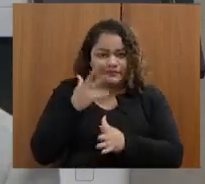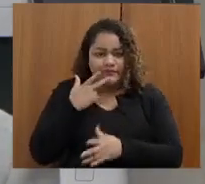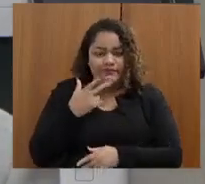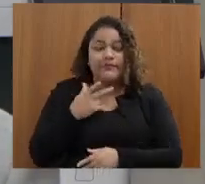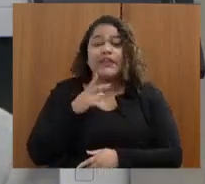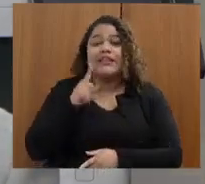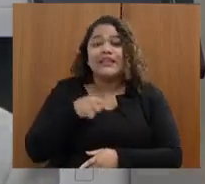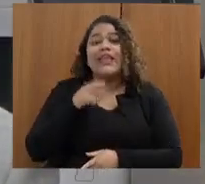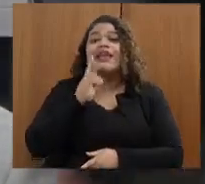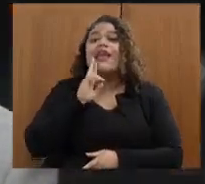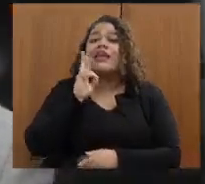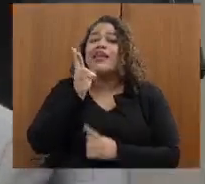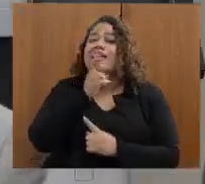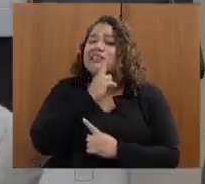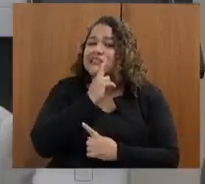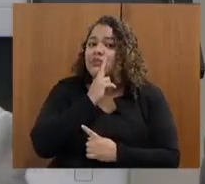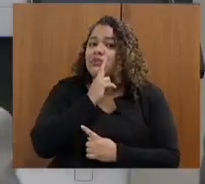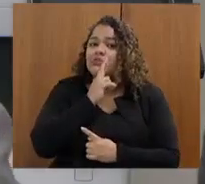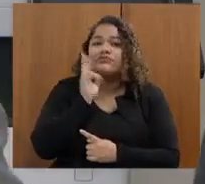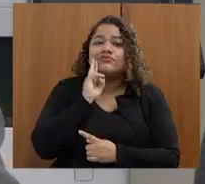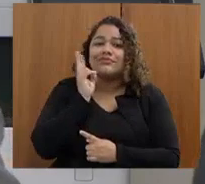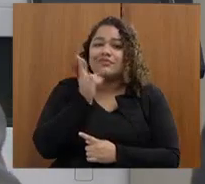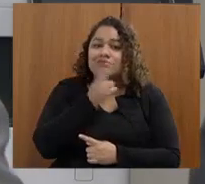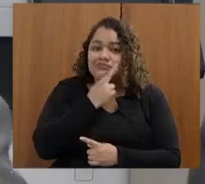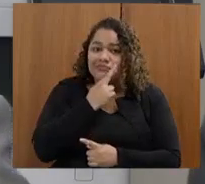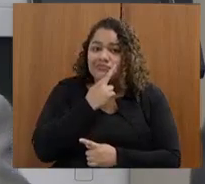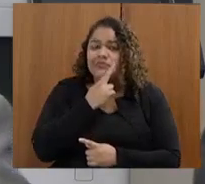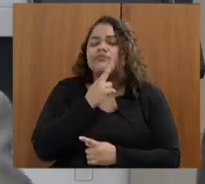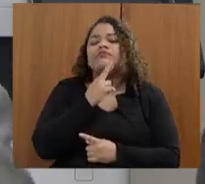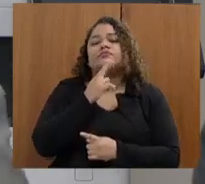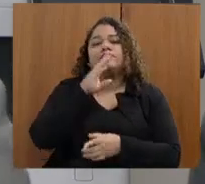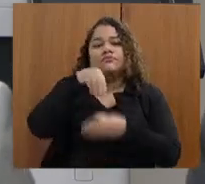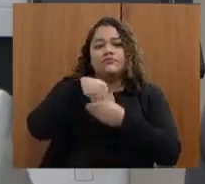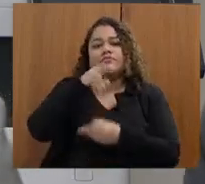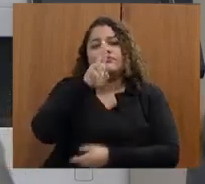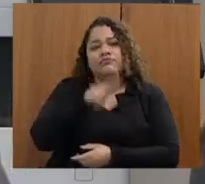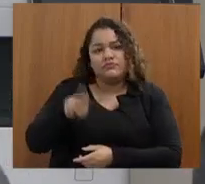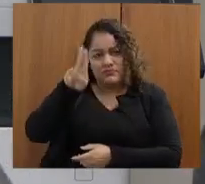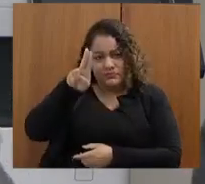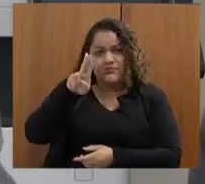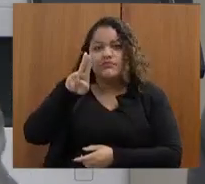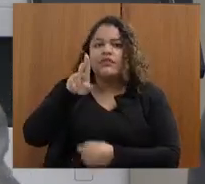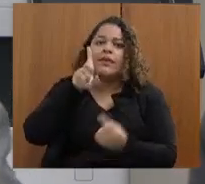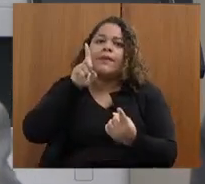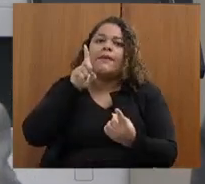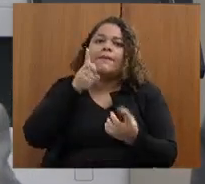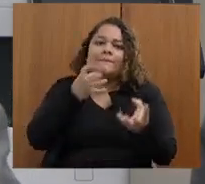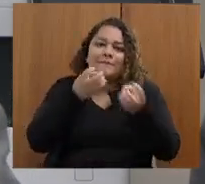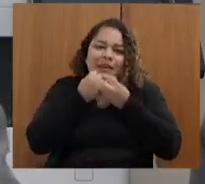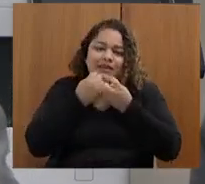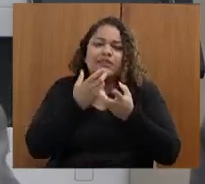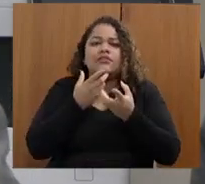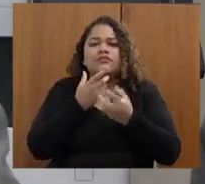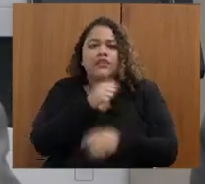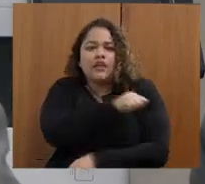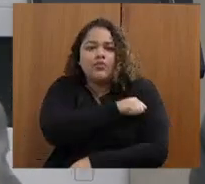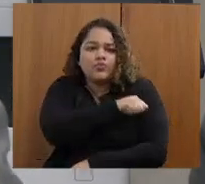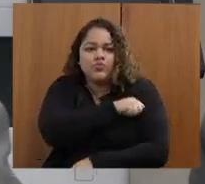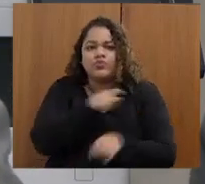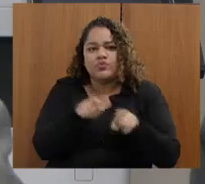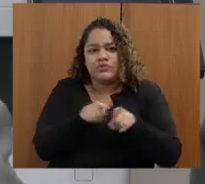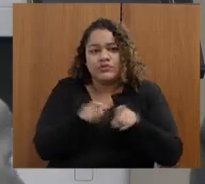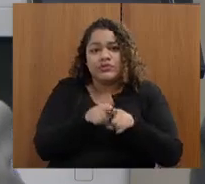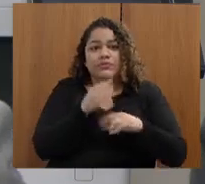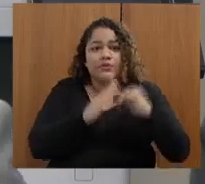para atendimento dos alunos dos profissionais vinha falando aqui a pouco em paralelo ali com a reitor Lavínia que faz